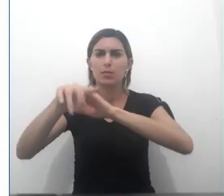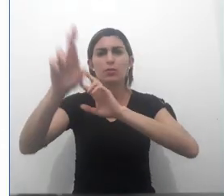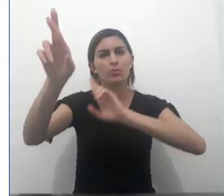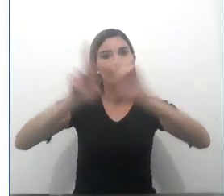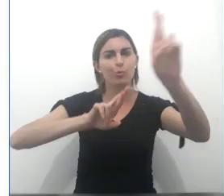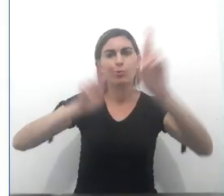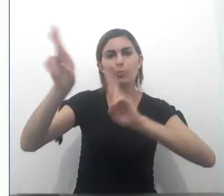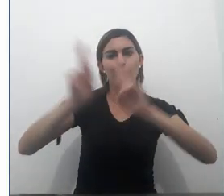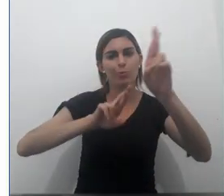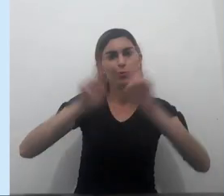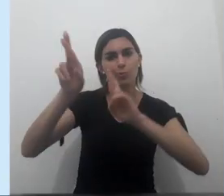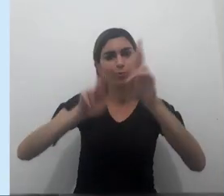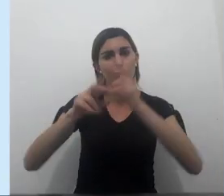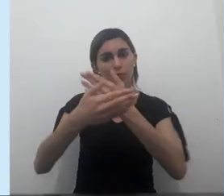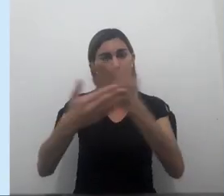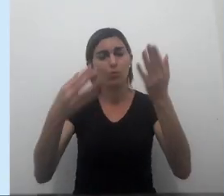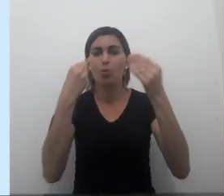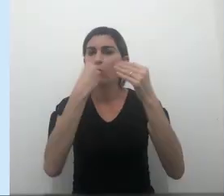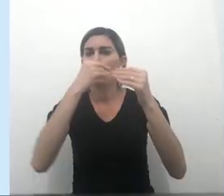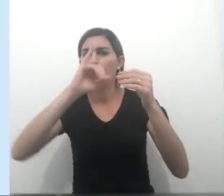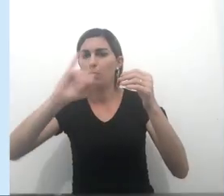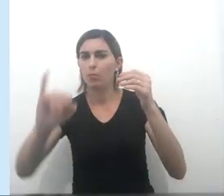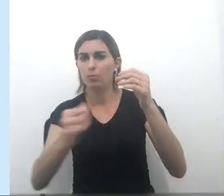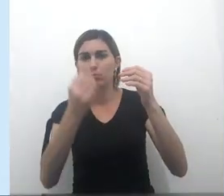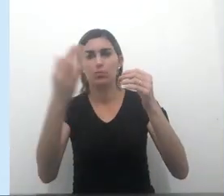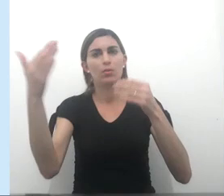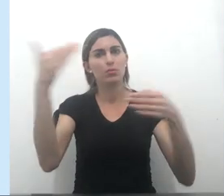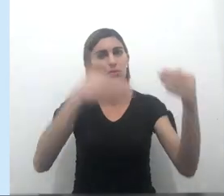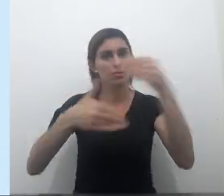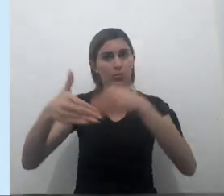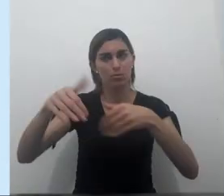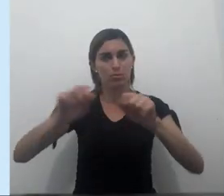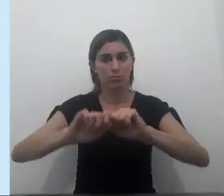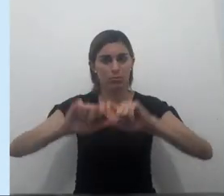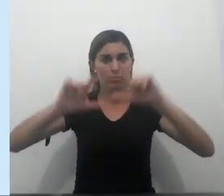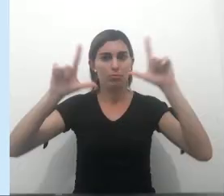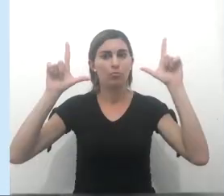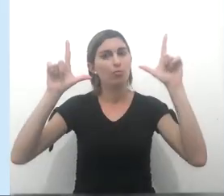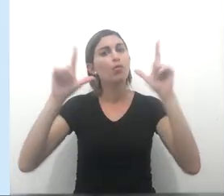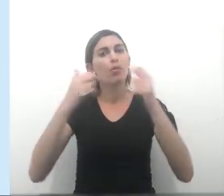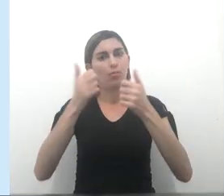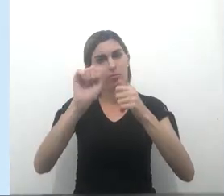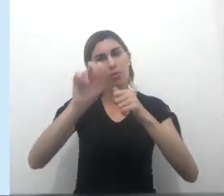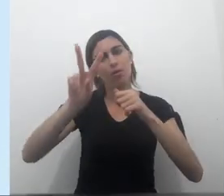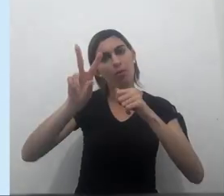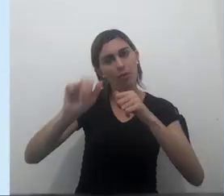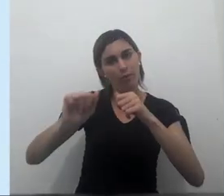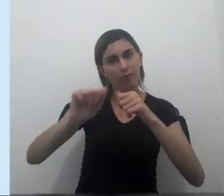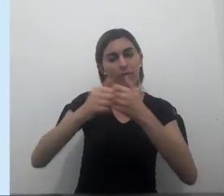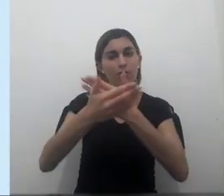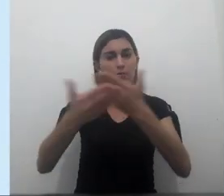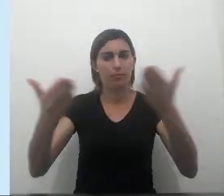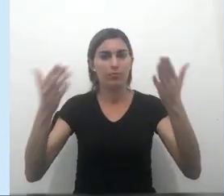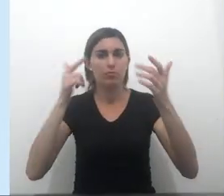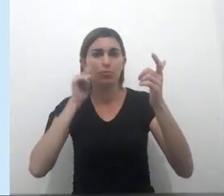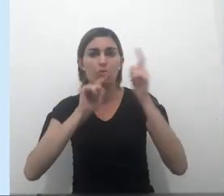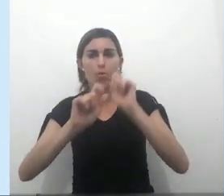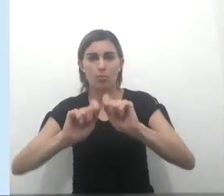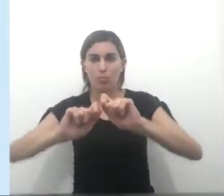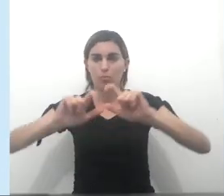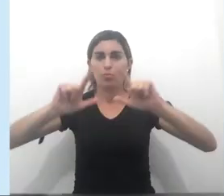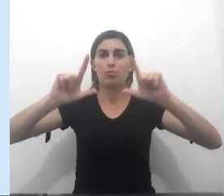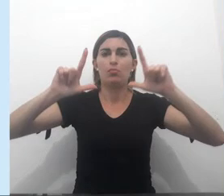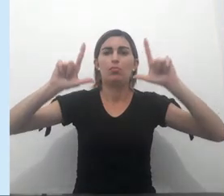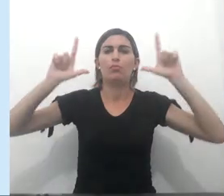da concentração de rodovias. Se vocês tiverem a oportunidade de ter acesso a esse slide está disponível na plataforma AVA, vocês